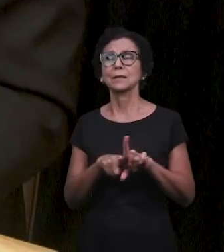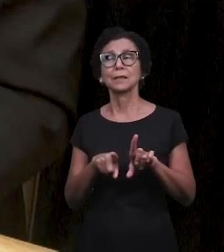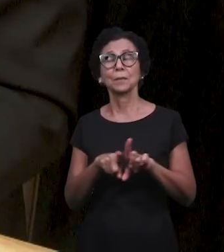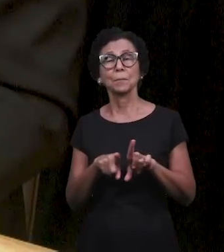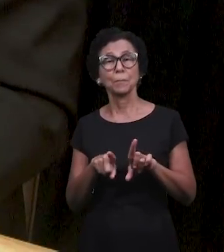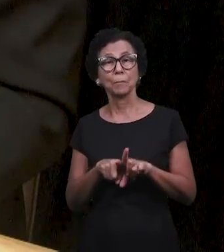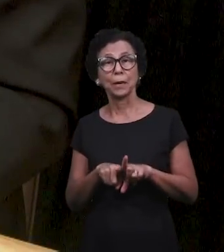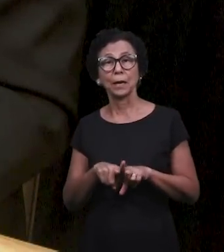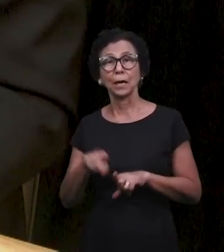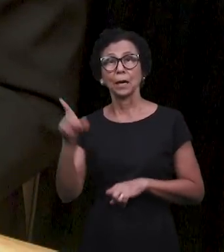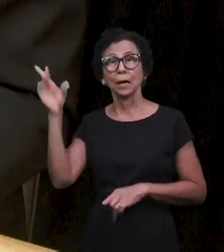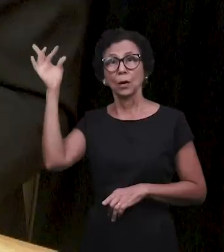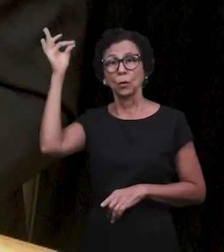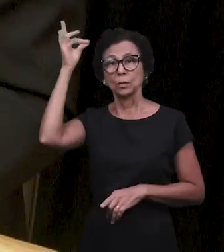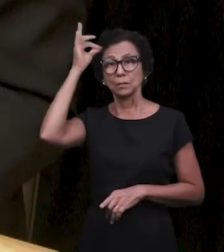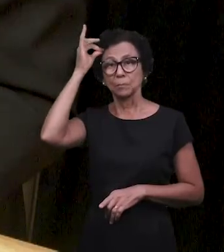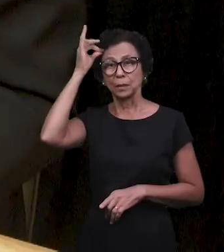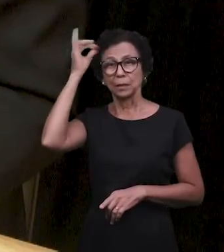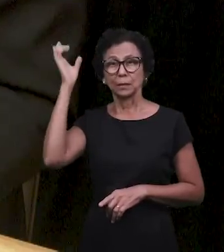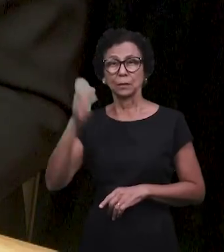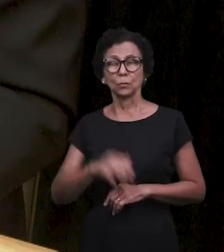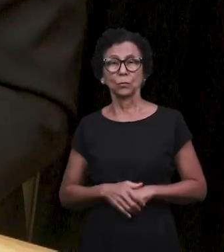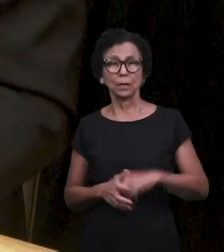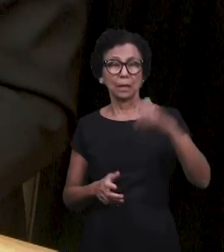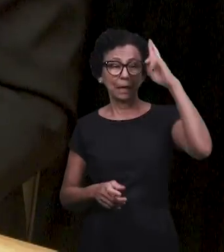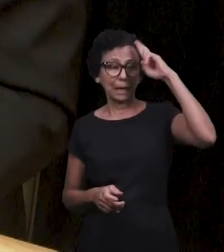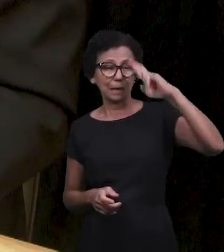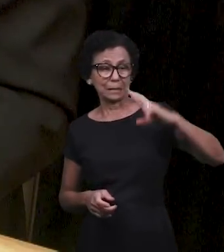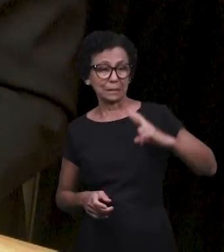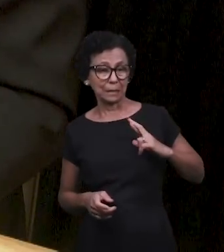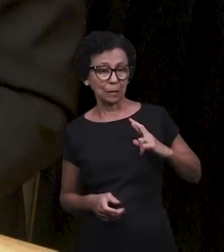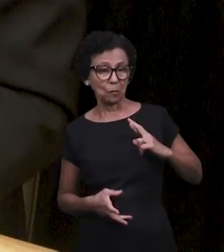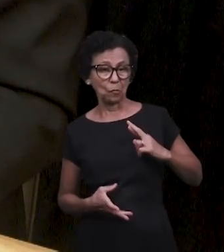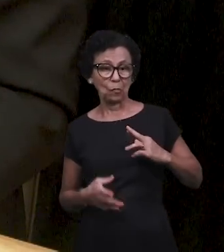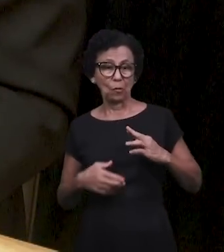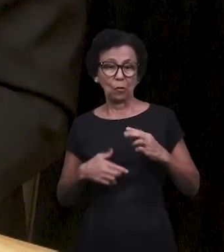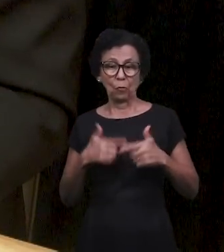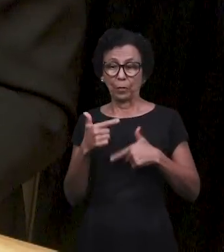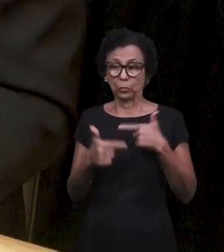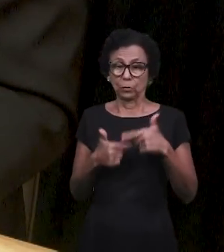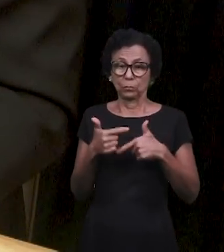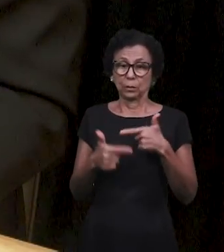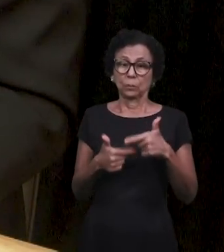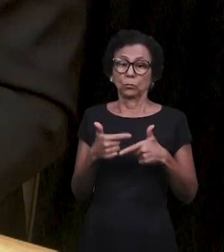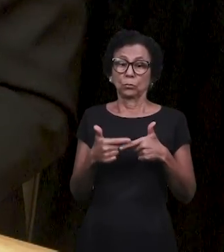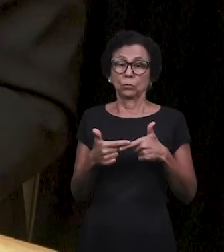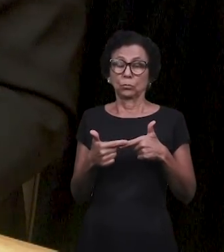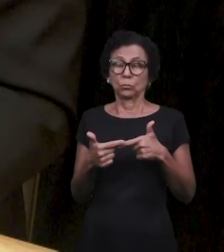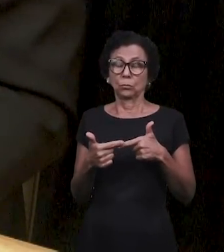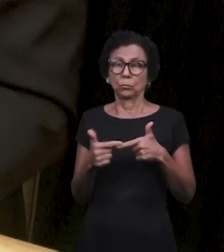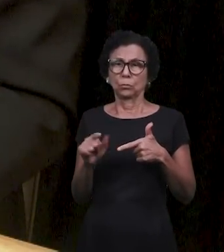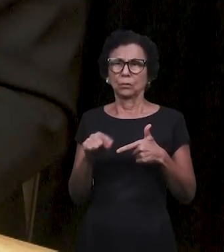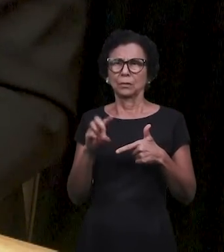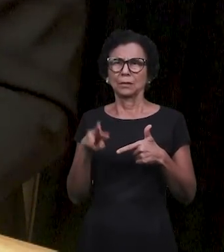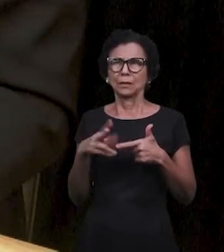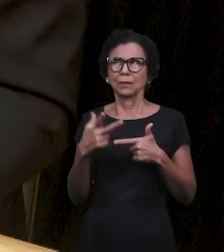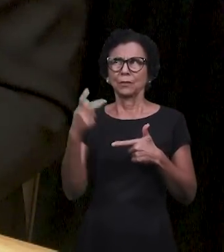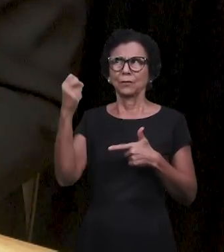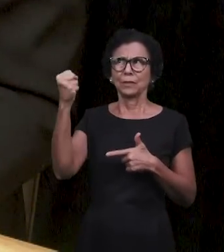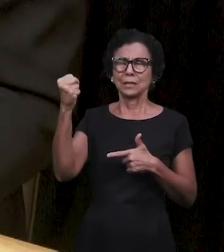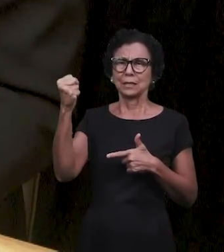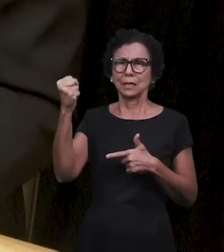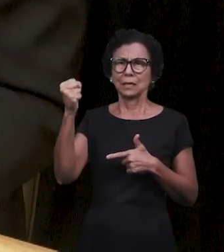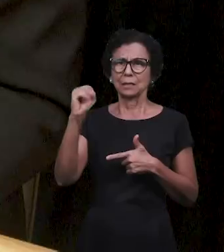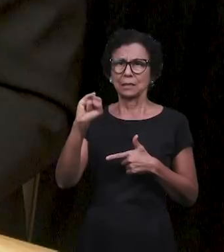a carne. Essa luta é contínua. Quem está prevalecendo nessa hora? Se a mão está erguida para o